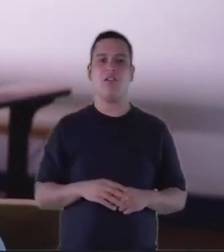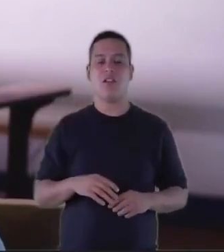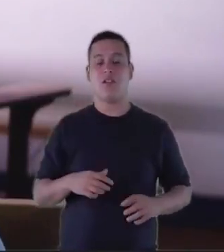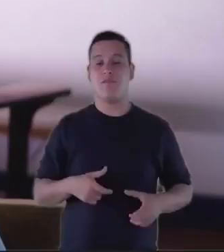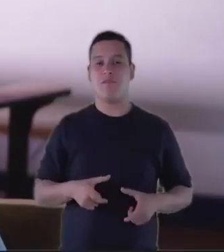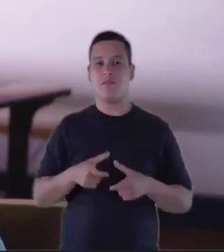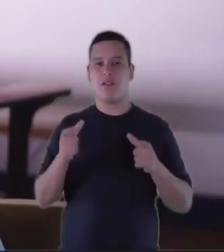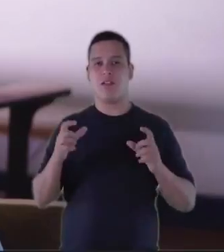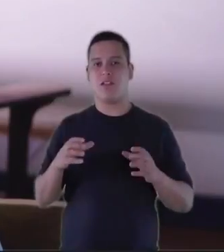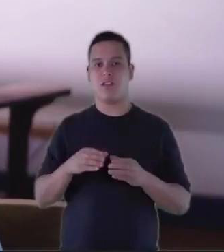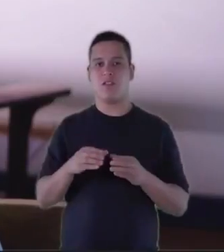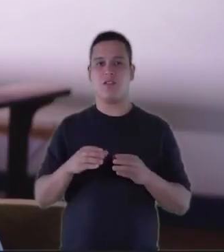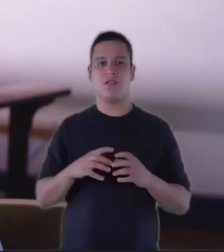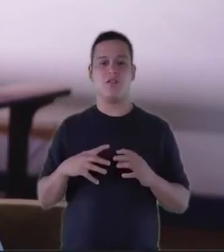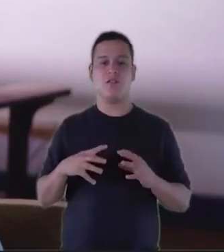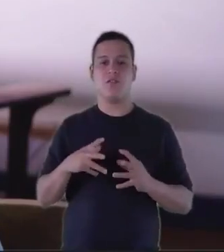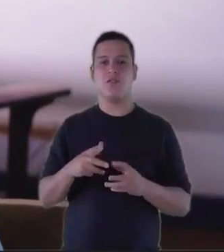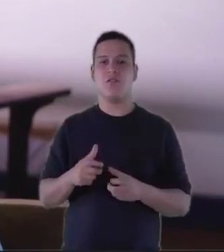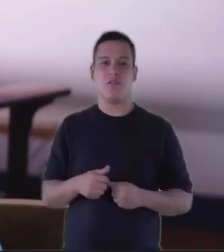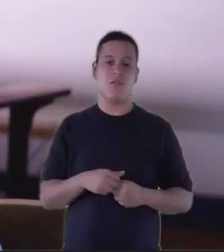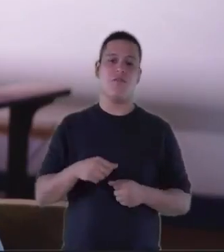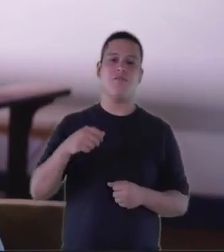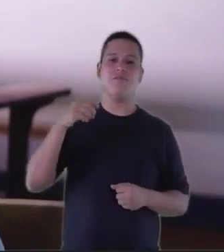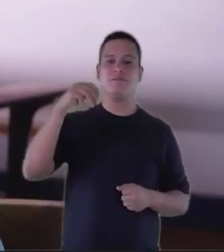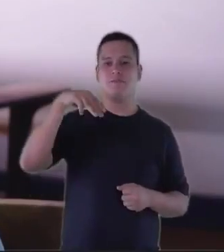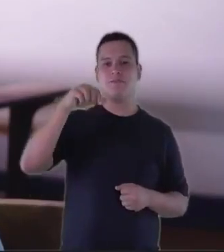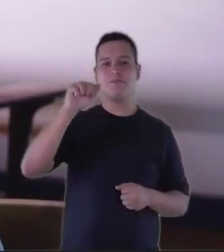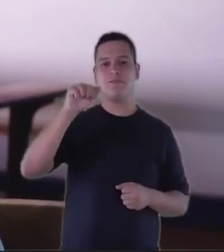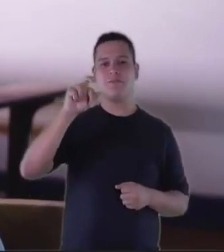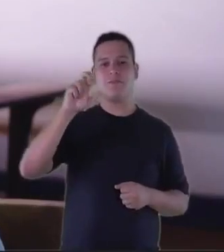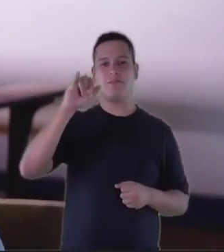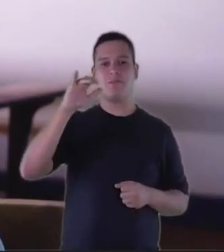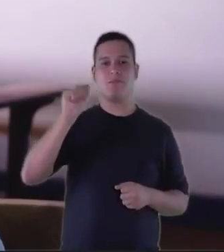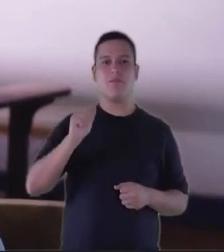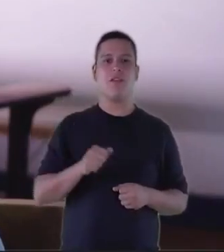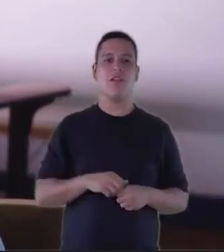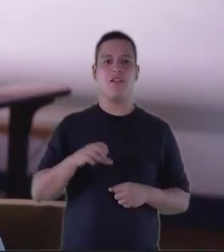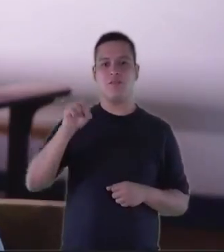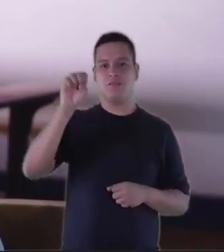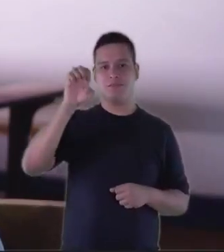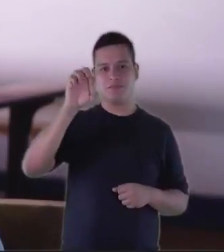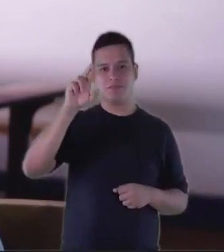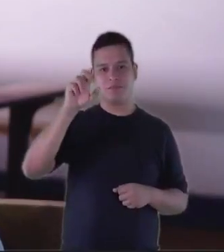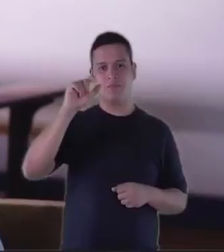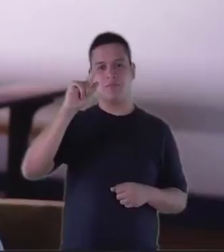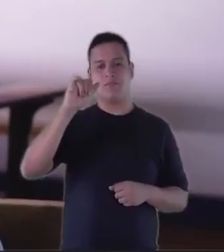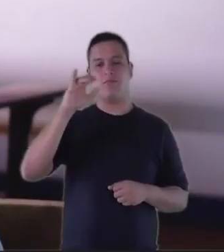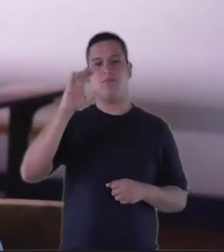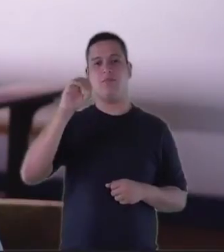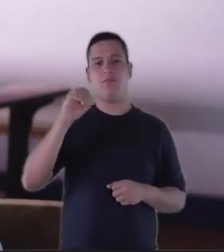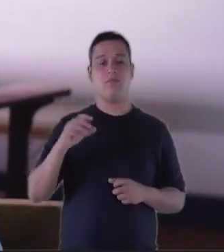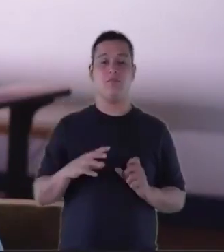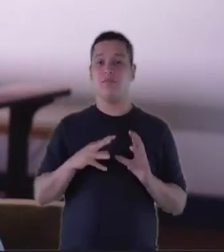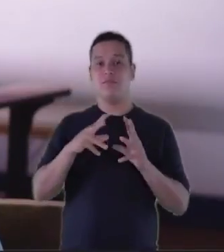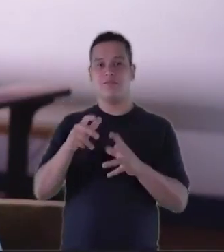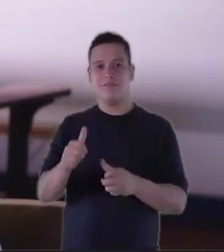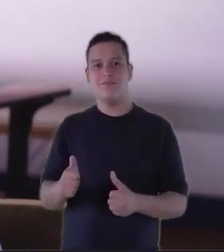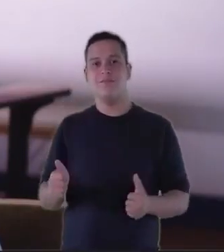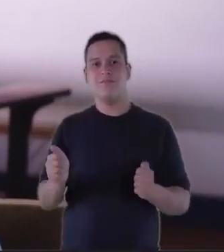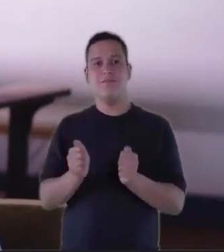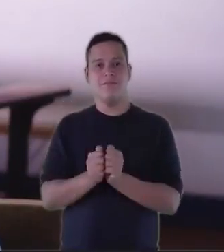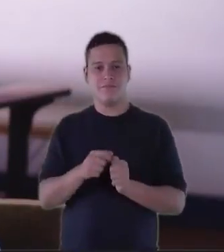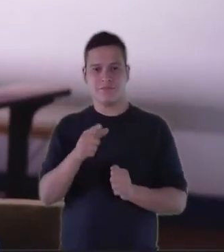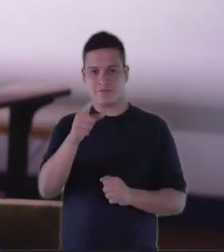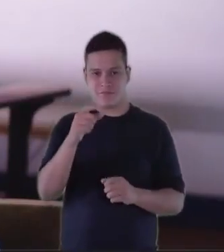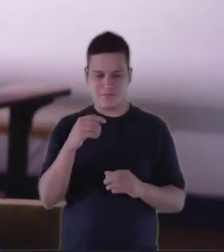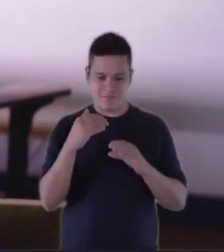Maria Dina, priminha Portinari, querida, tá aqui, Pierre Rupretti, todo mundo aqui nos